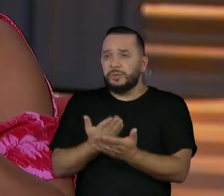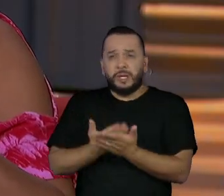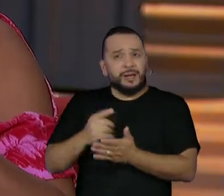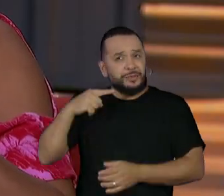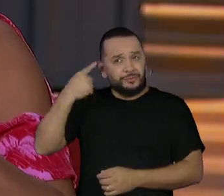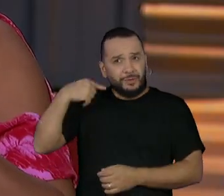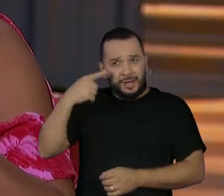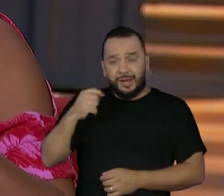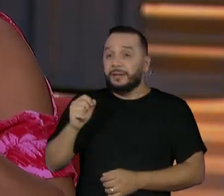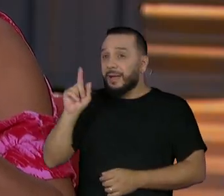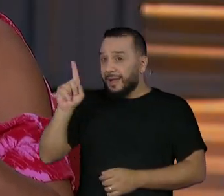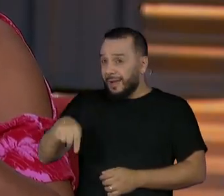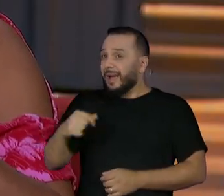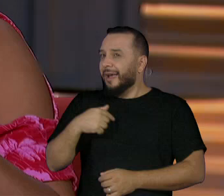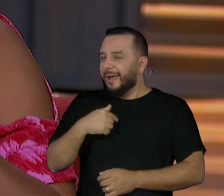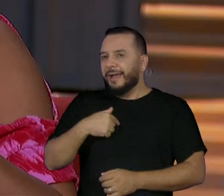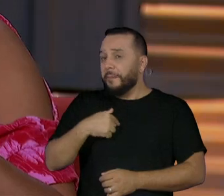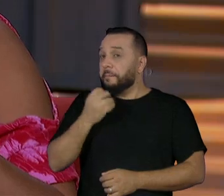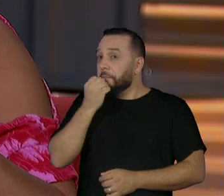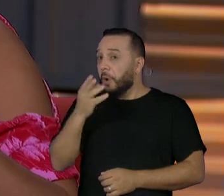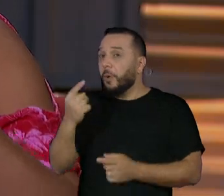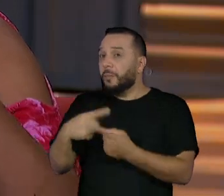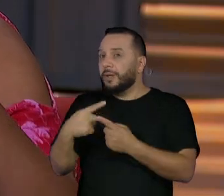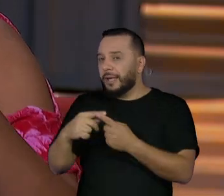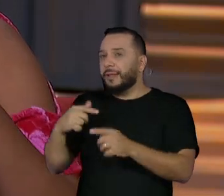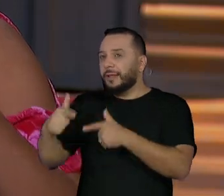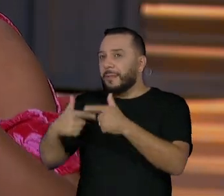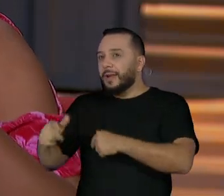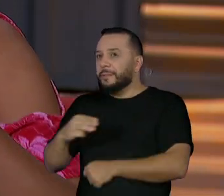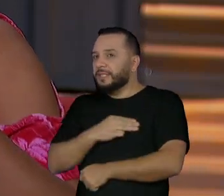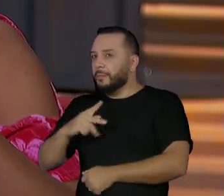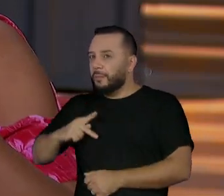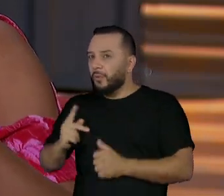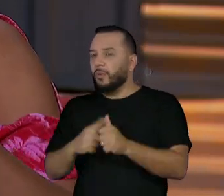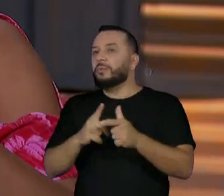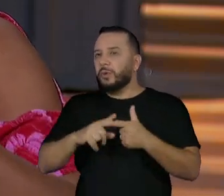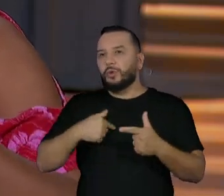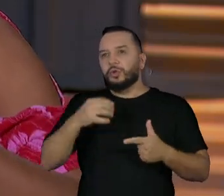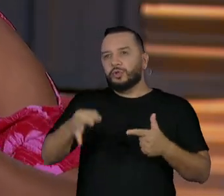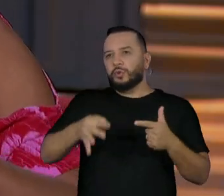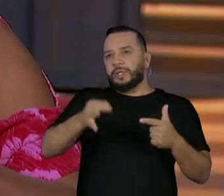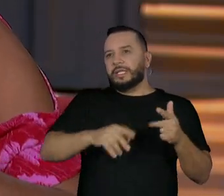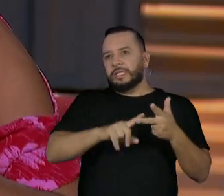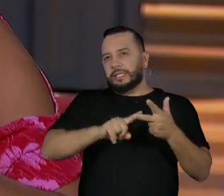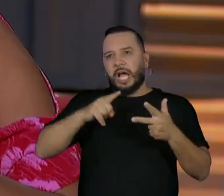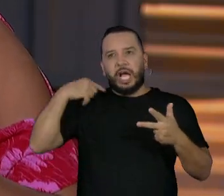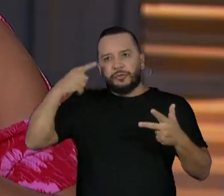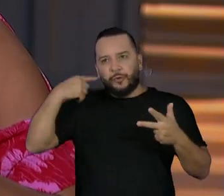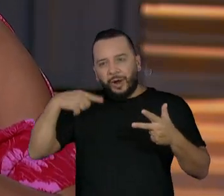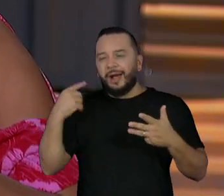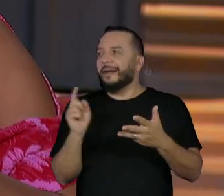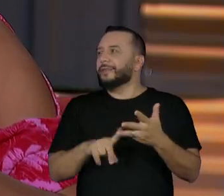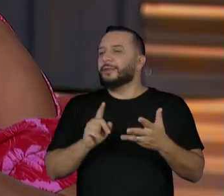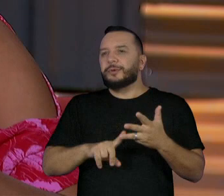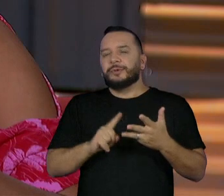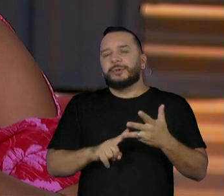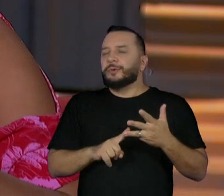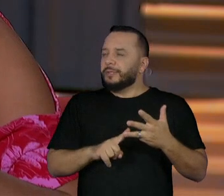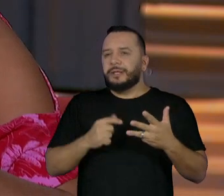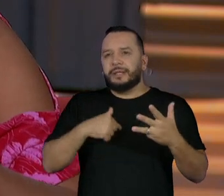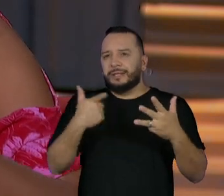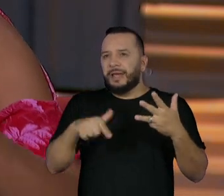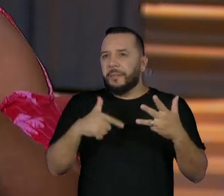curso coringa, né? Porque eu posso ir para o Ministério Público, eu posso ser juíza, eu posso ser advogada, mas eu também posso trabalhar